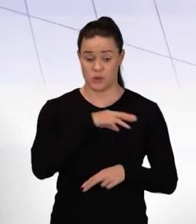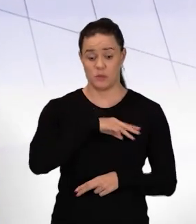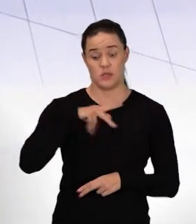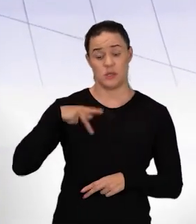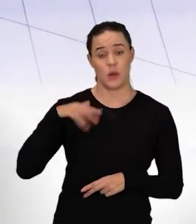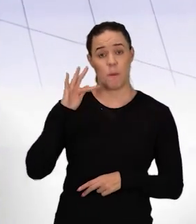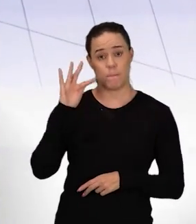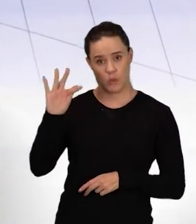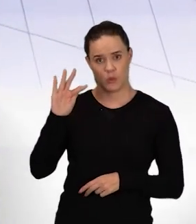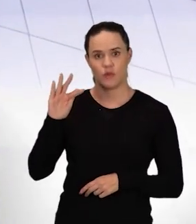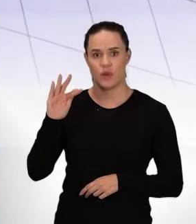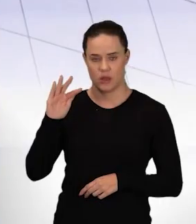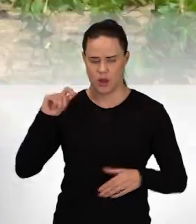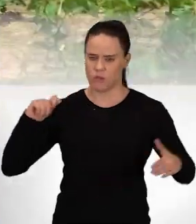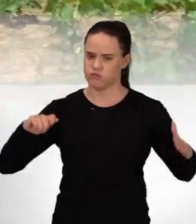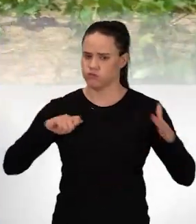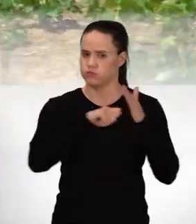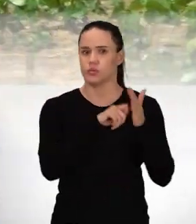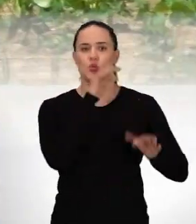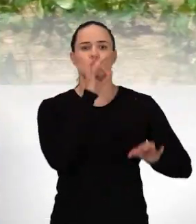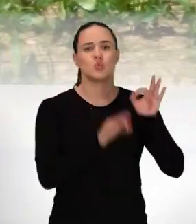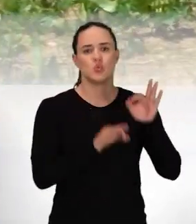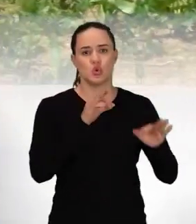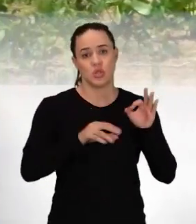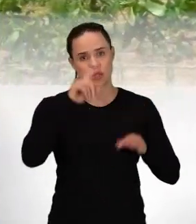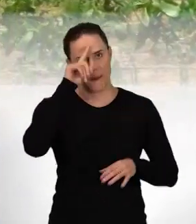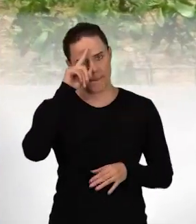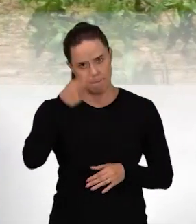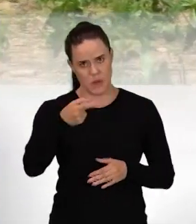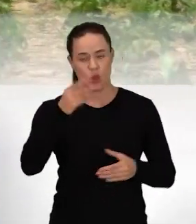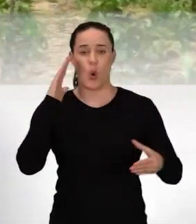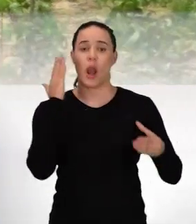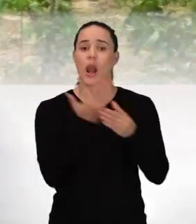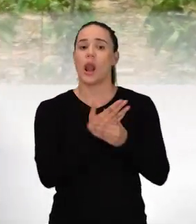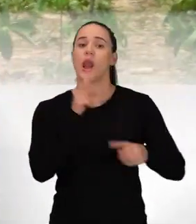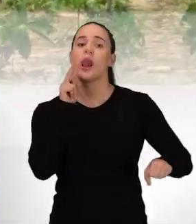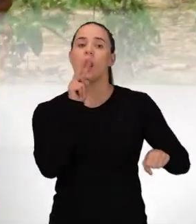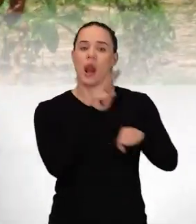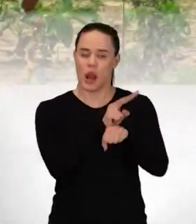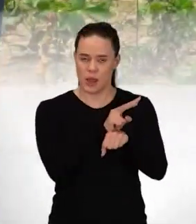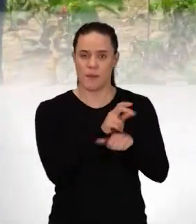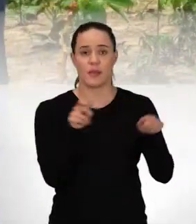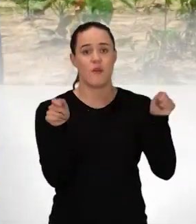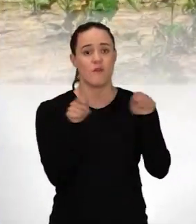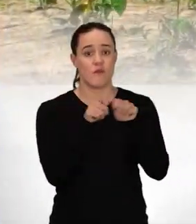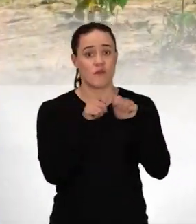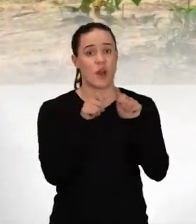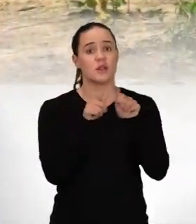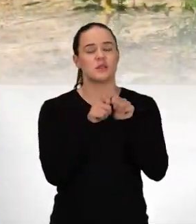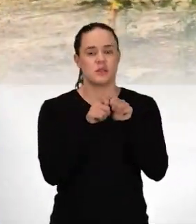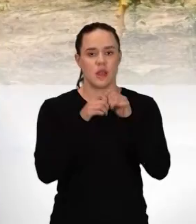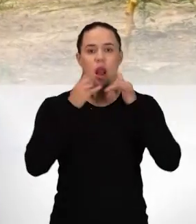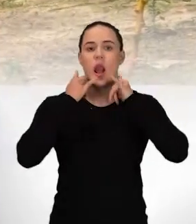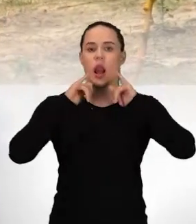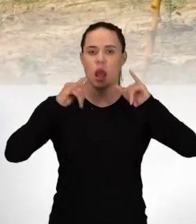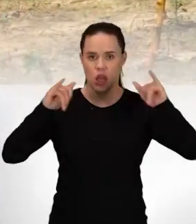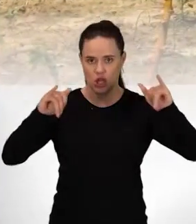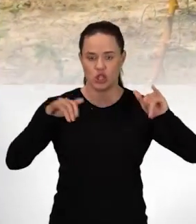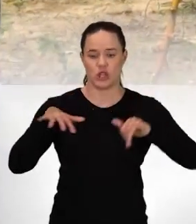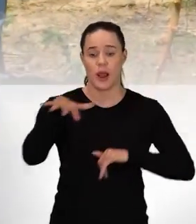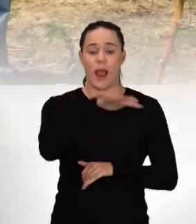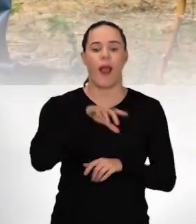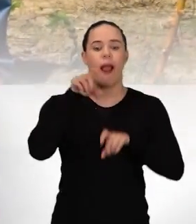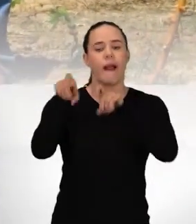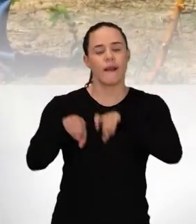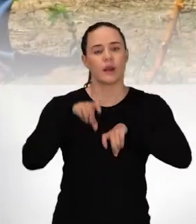Público Federal acionou a Justiça, que determinou, por meio de uma liminar, a instalação da energia elétrica para os agricultores da